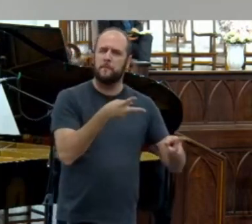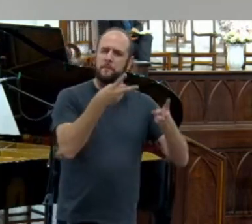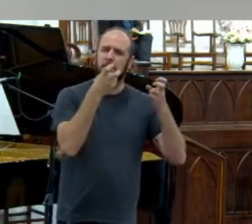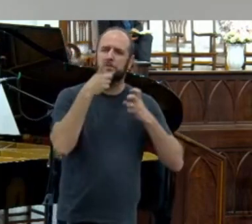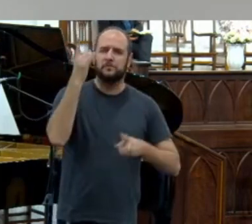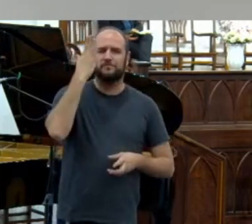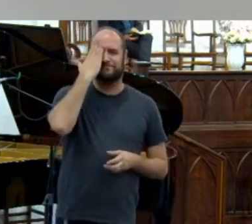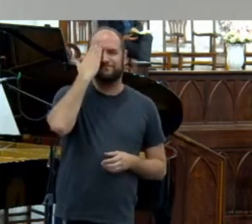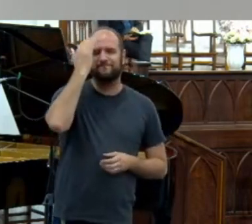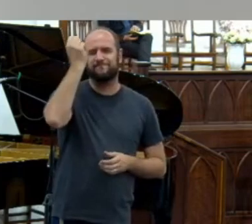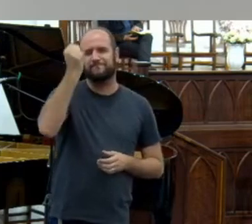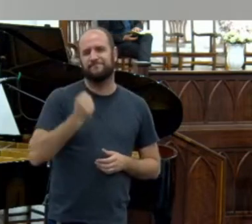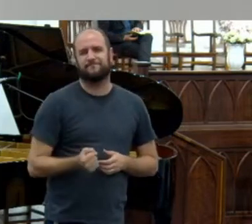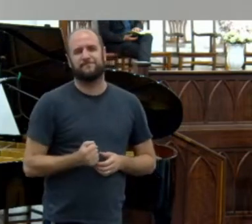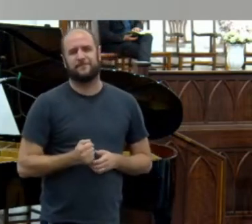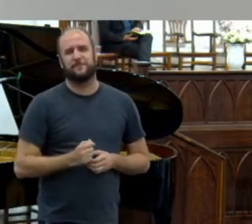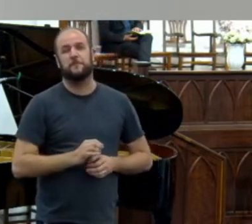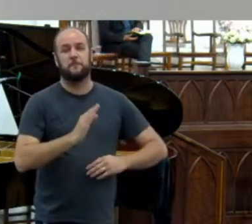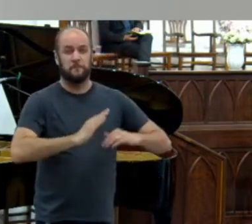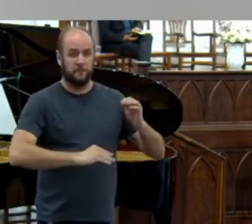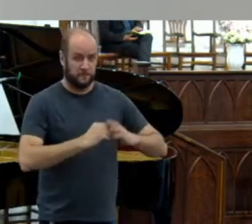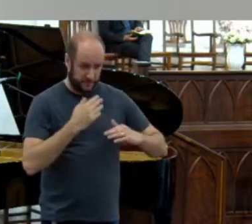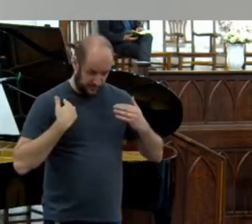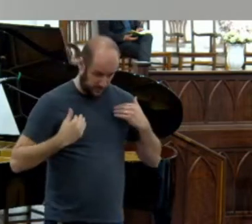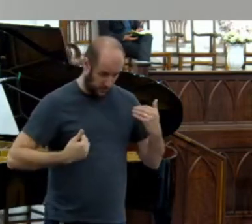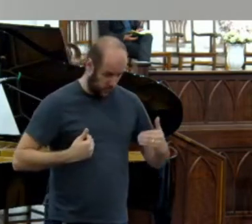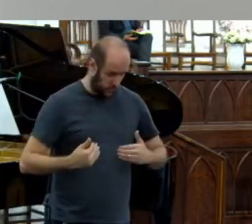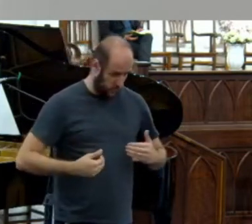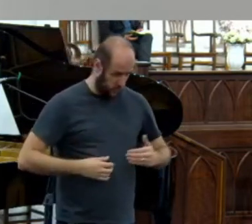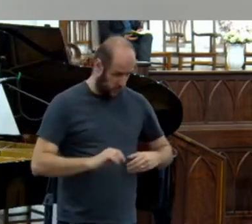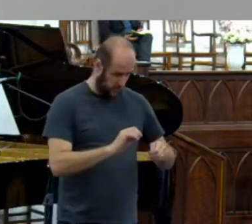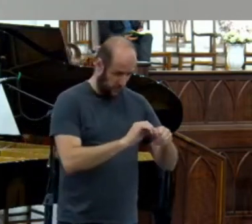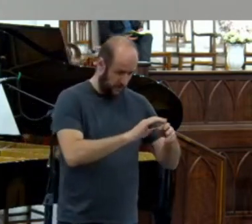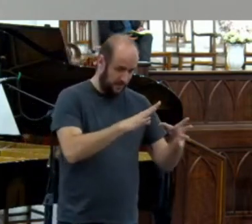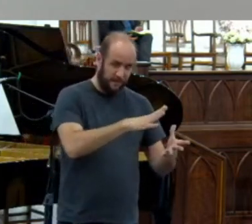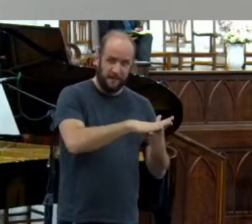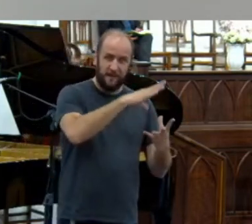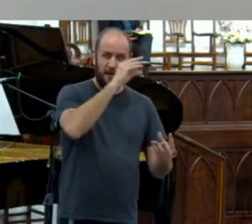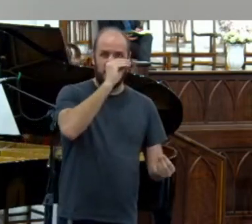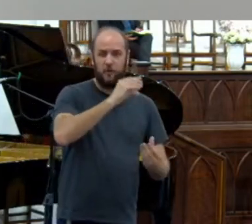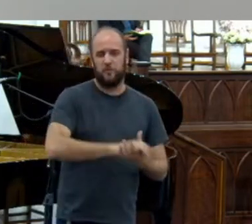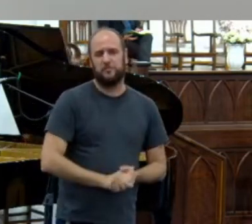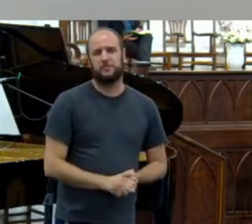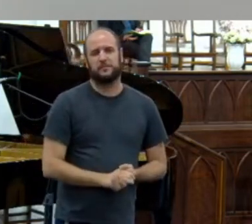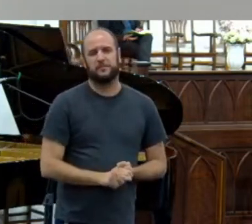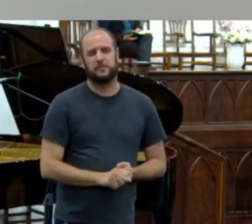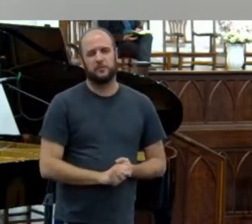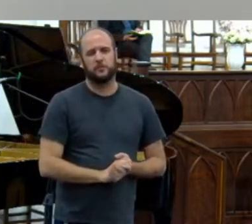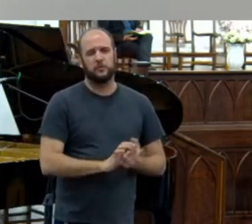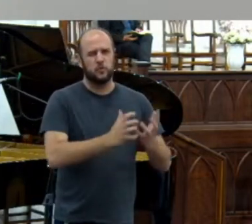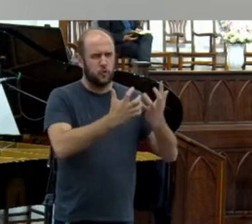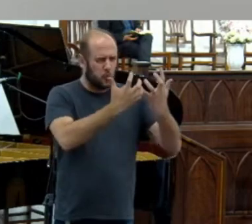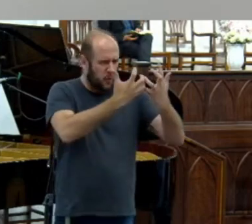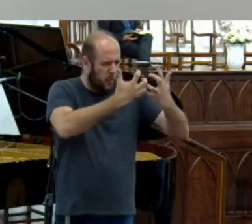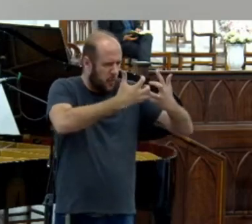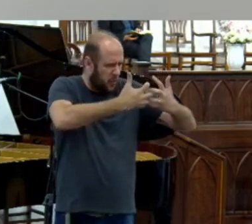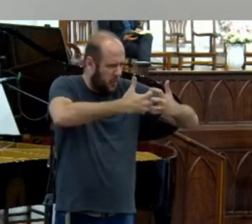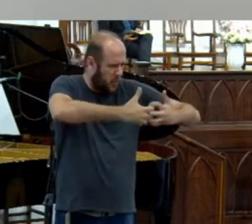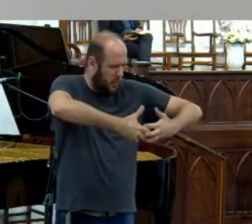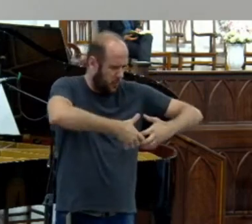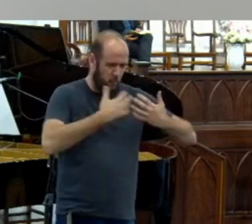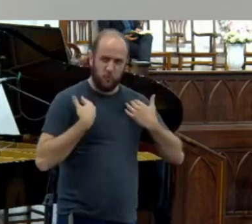sábio Deus é ao fazer o seu corpo e ao criar a sua alma. As complexidades que há no corpo,